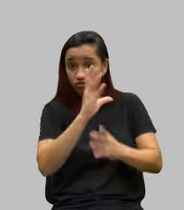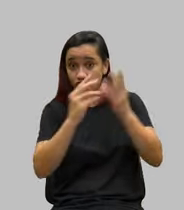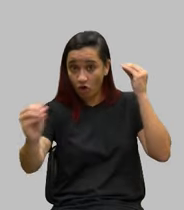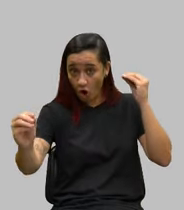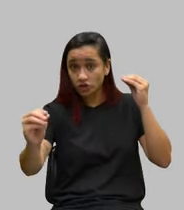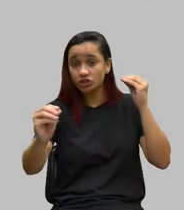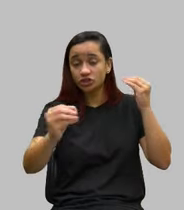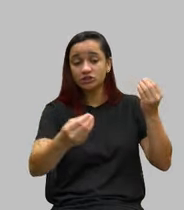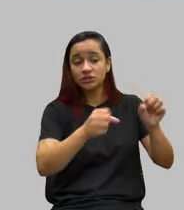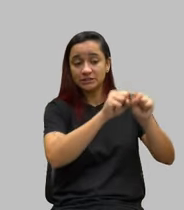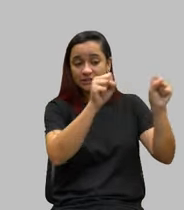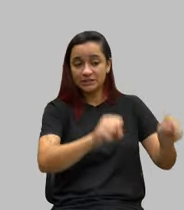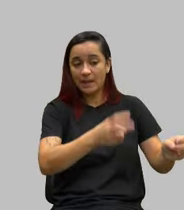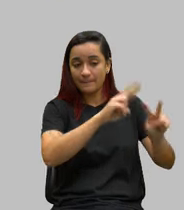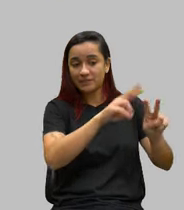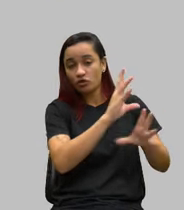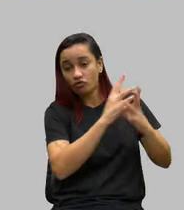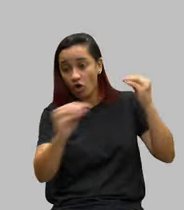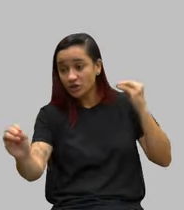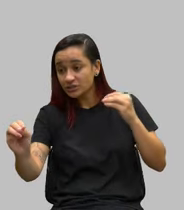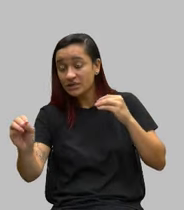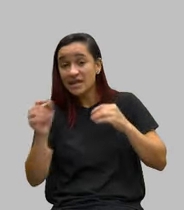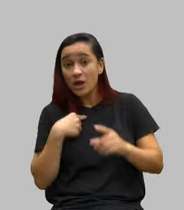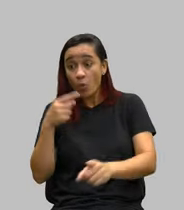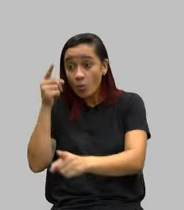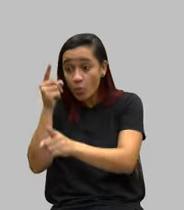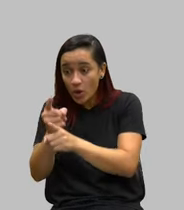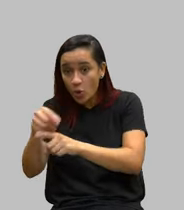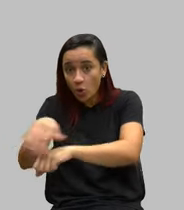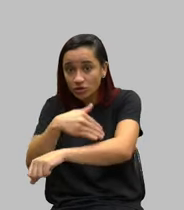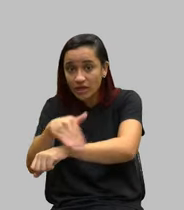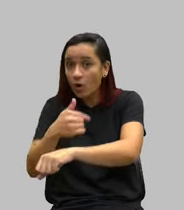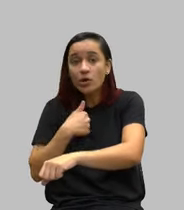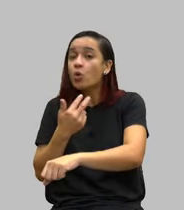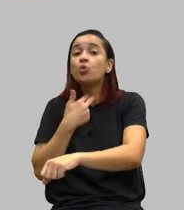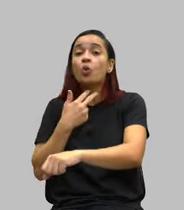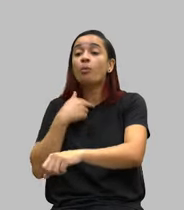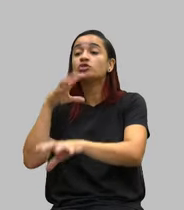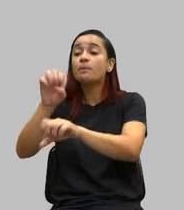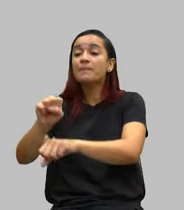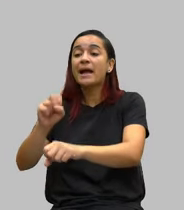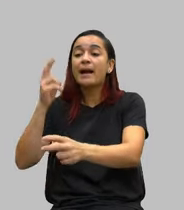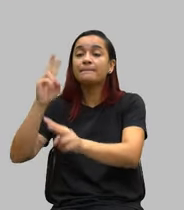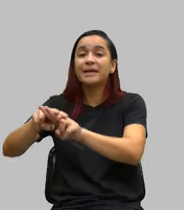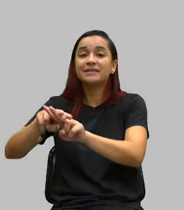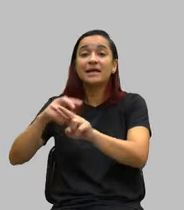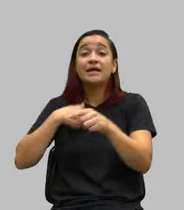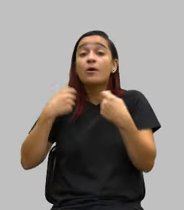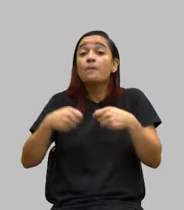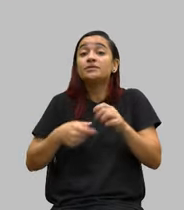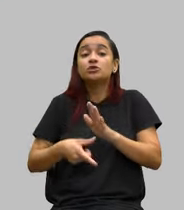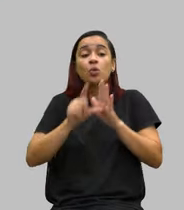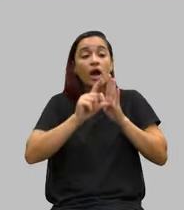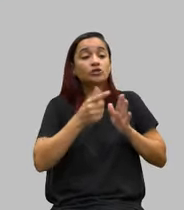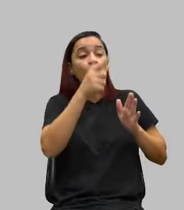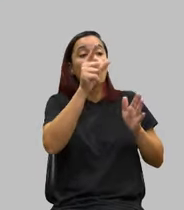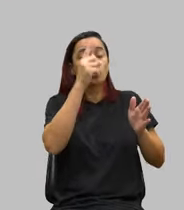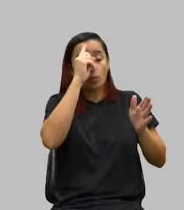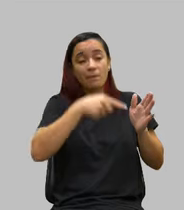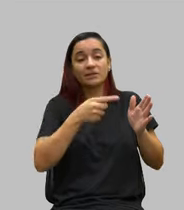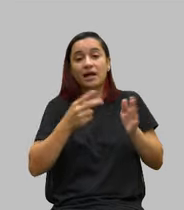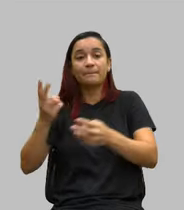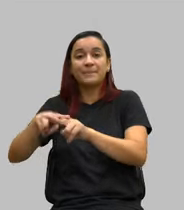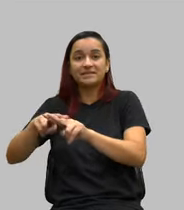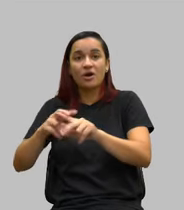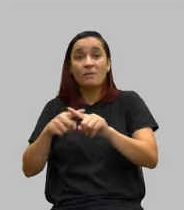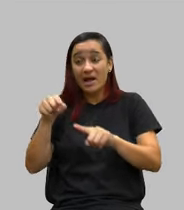encontro esse cara na rua eu não posso prender eu não posso trazer de volta pro sistema eu preciso de um outro mandado de prisão mas mas ele tá preso mas não